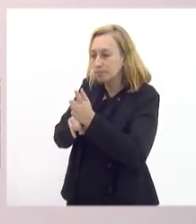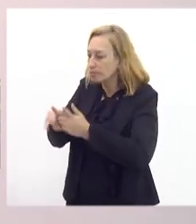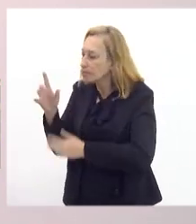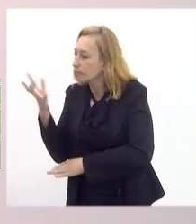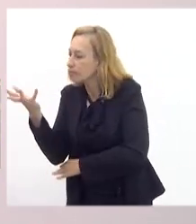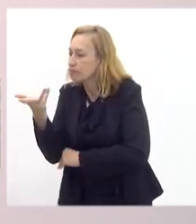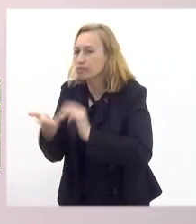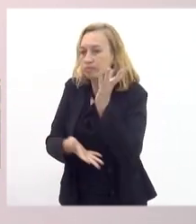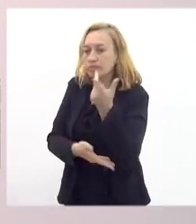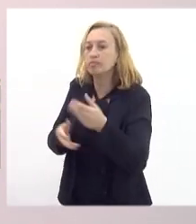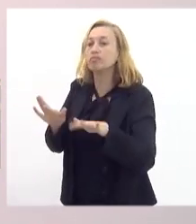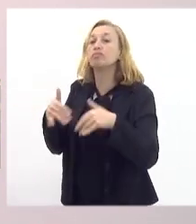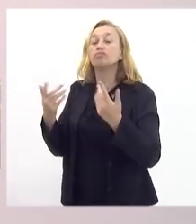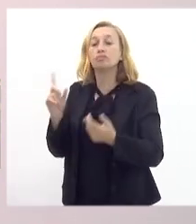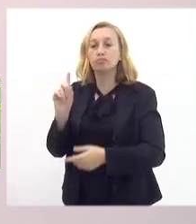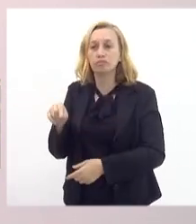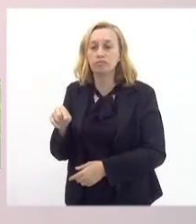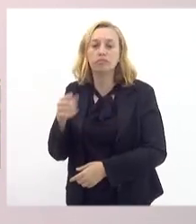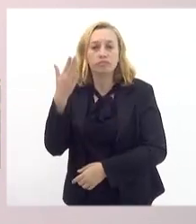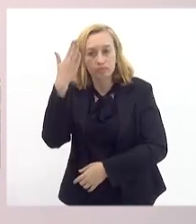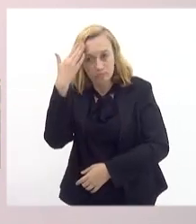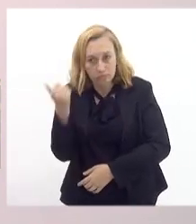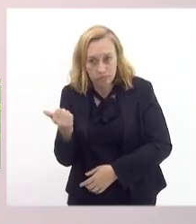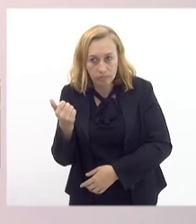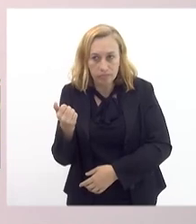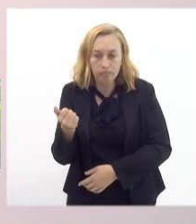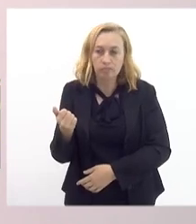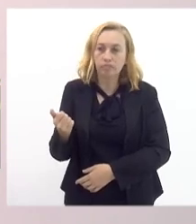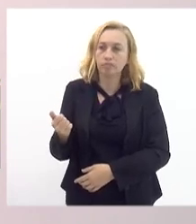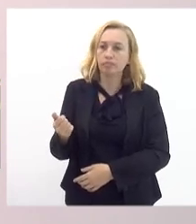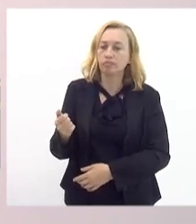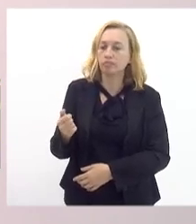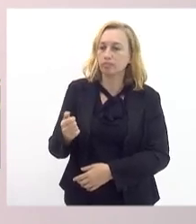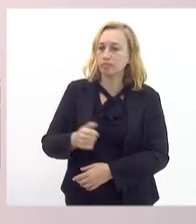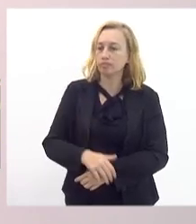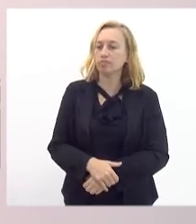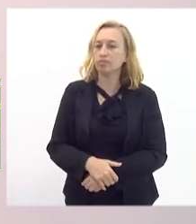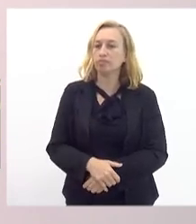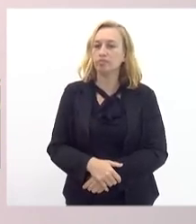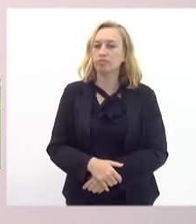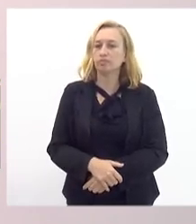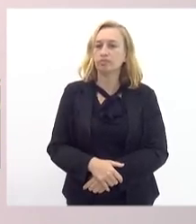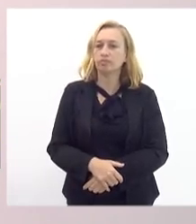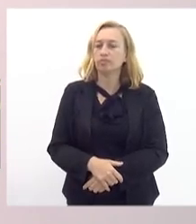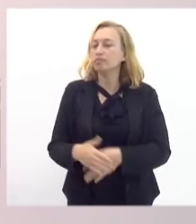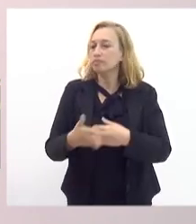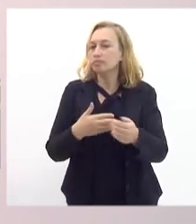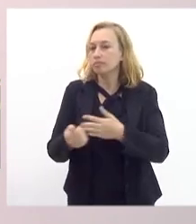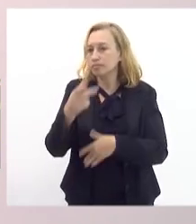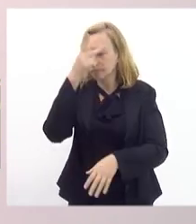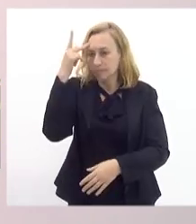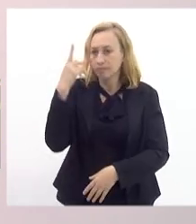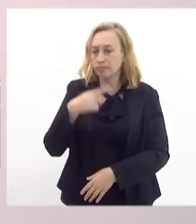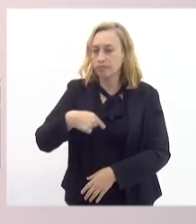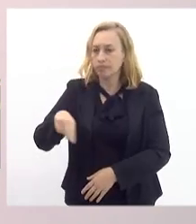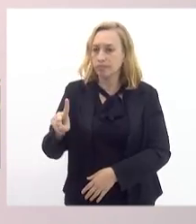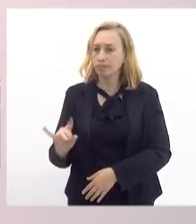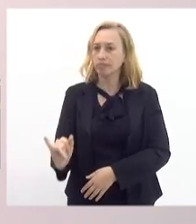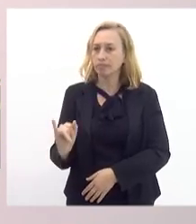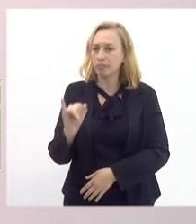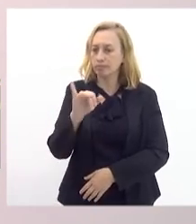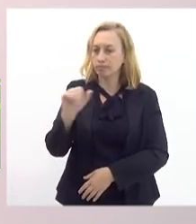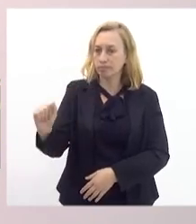Nossa ambiental é saber se aquele o direito de petição é a qualquer pessoa que vai lá no inéia e